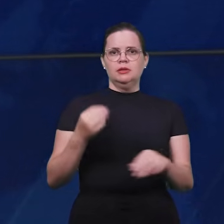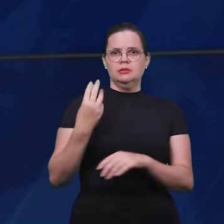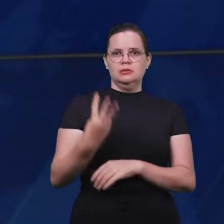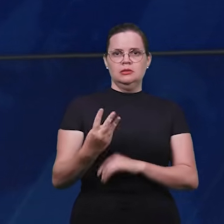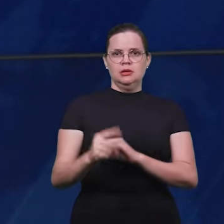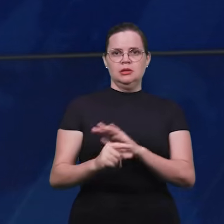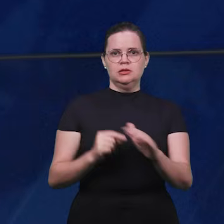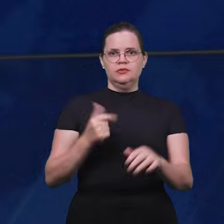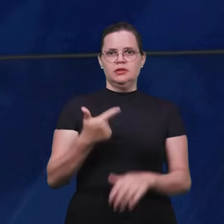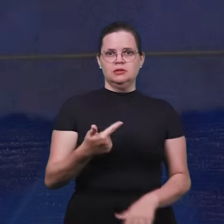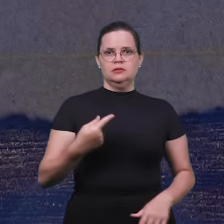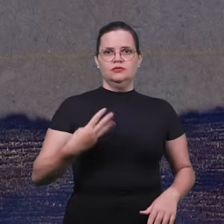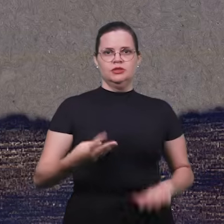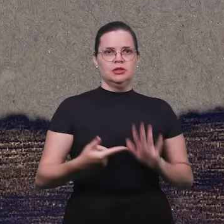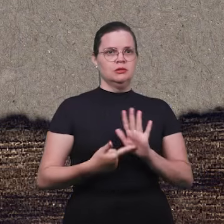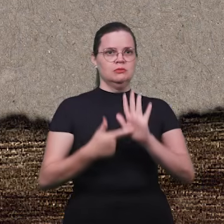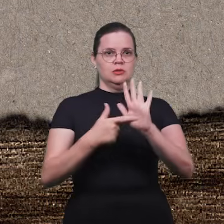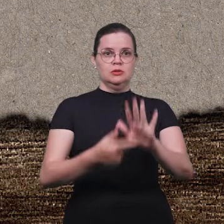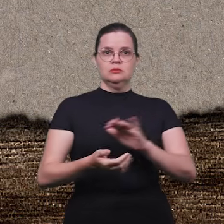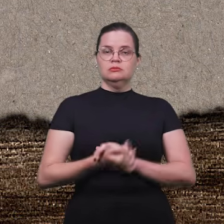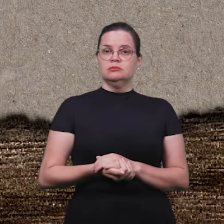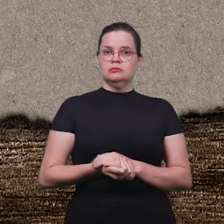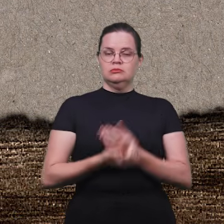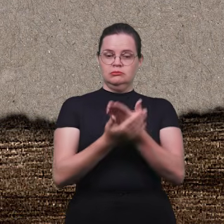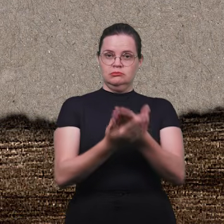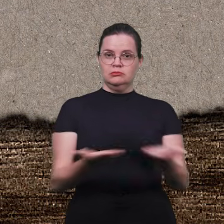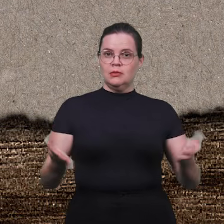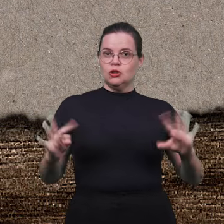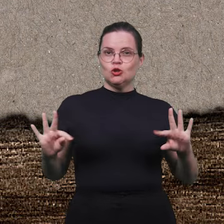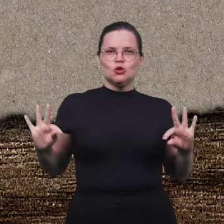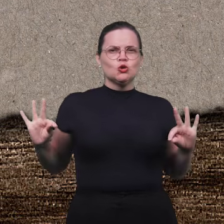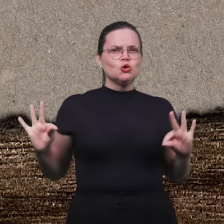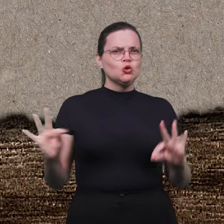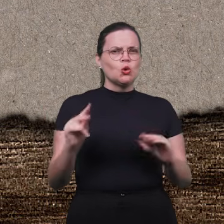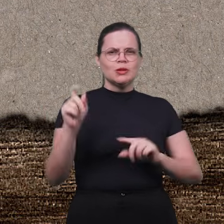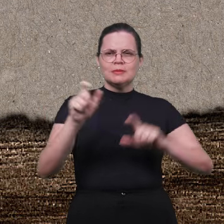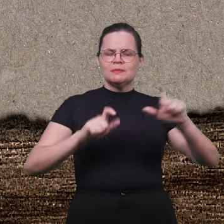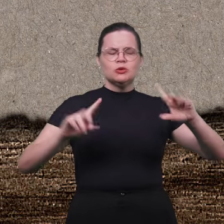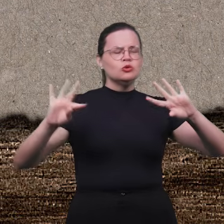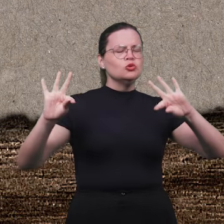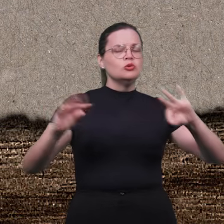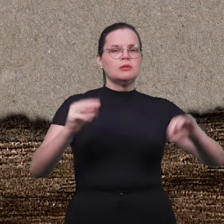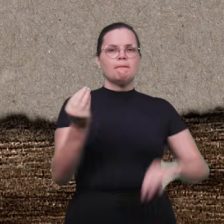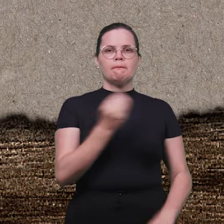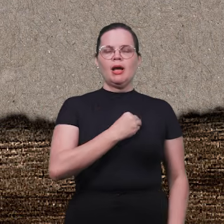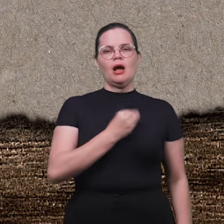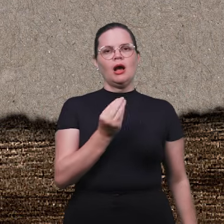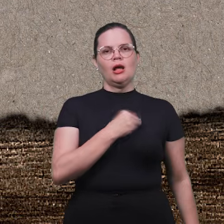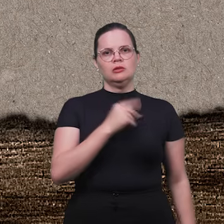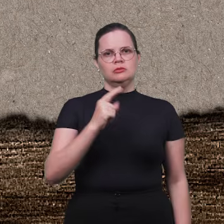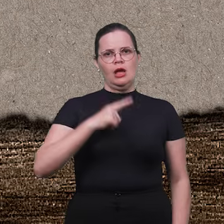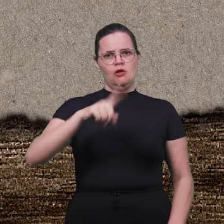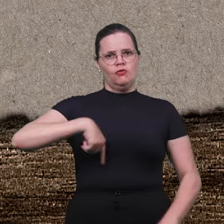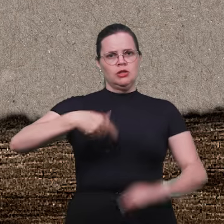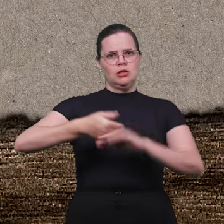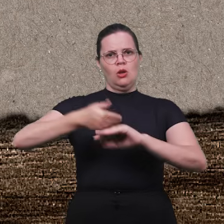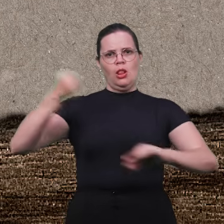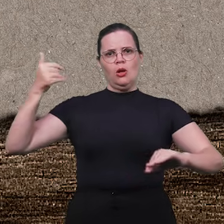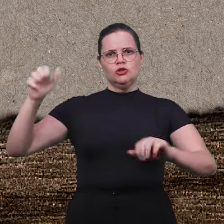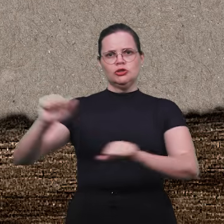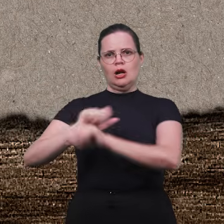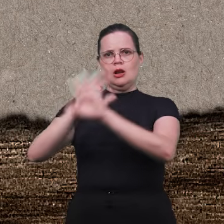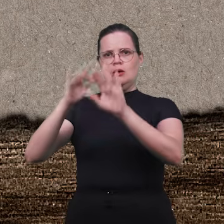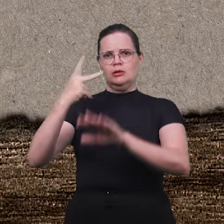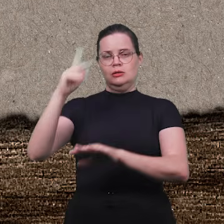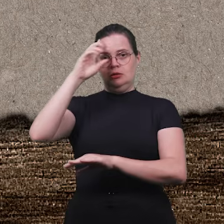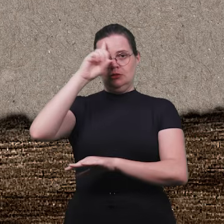3, verso 23, Paulo disse assim: porque todos pecaram e destituídos estão da glória de